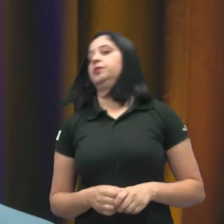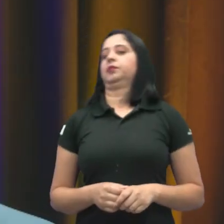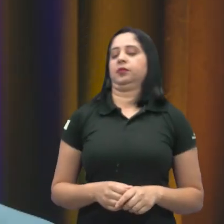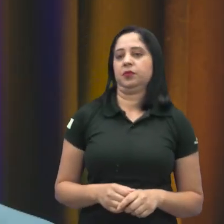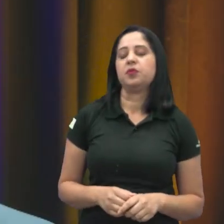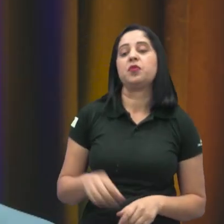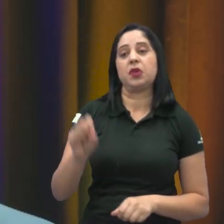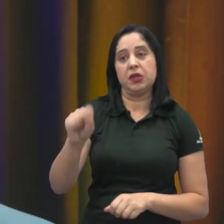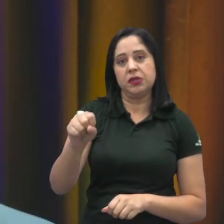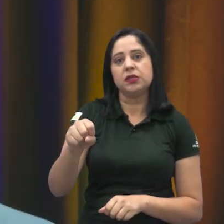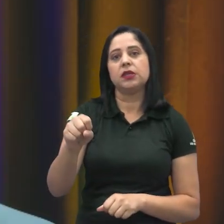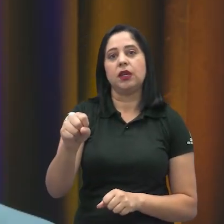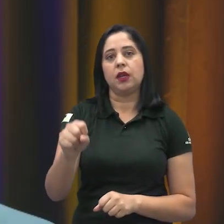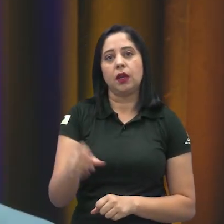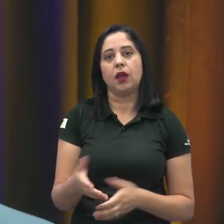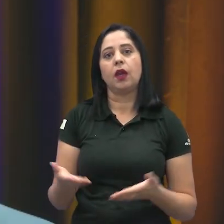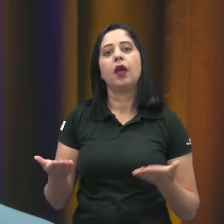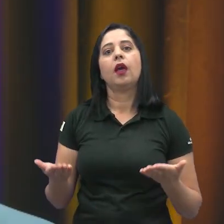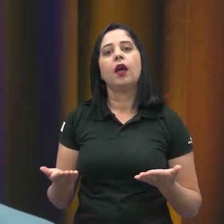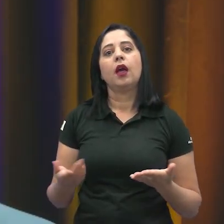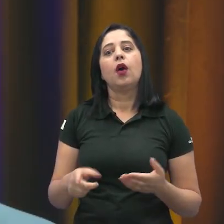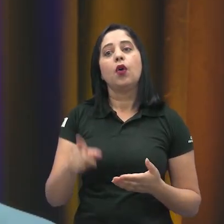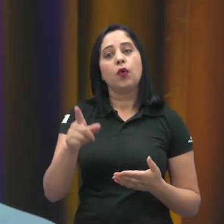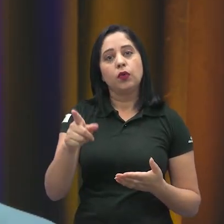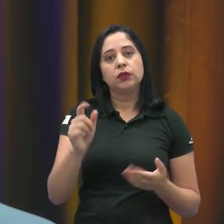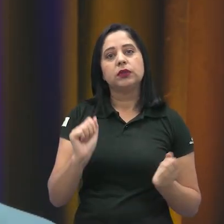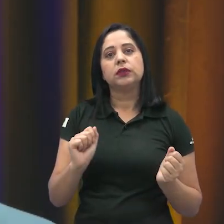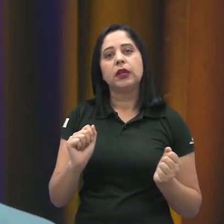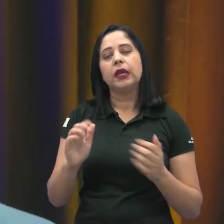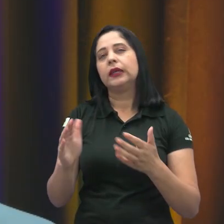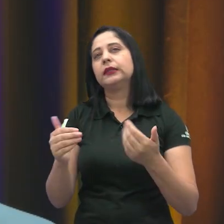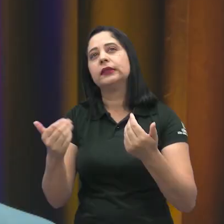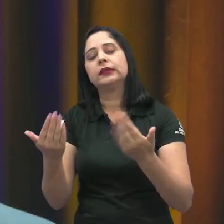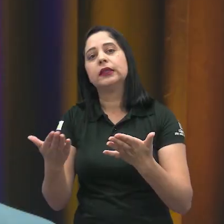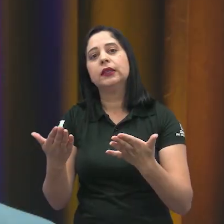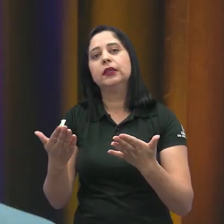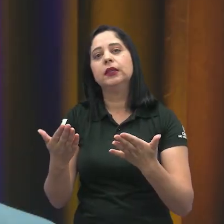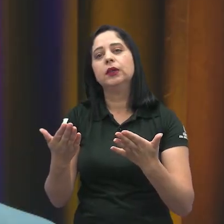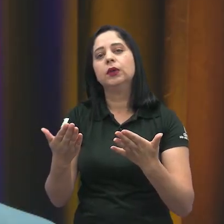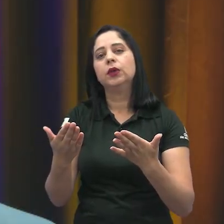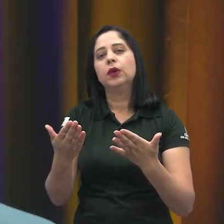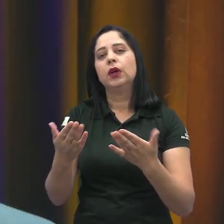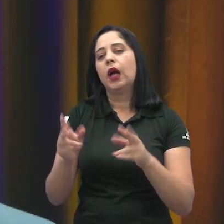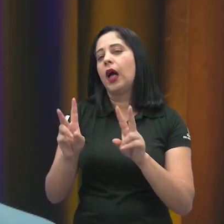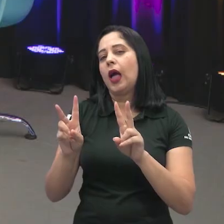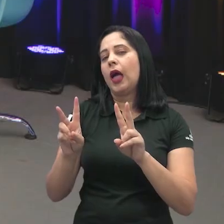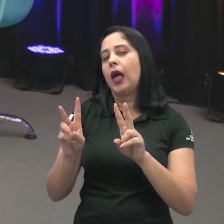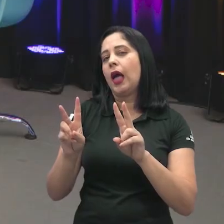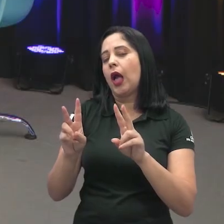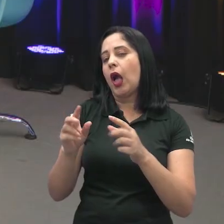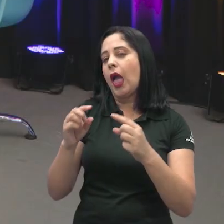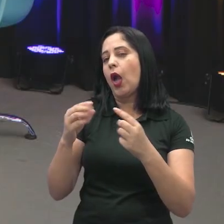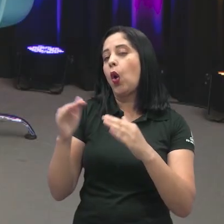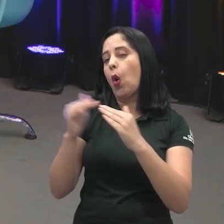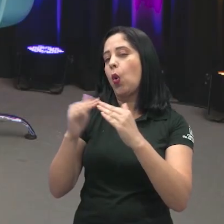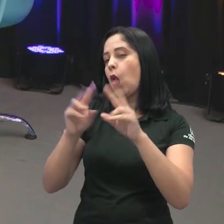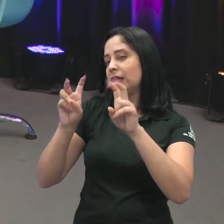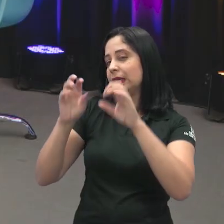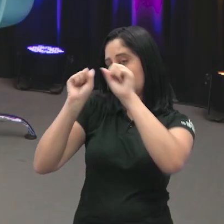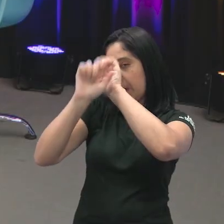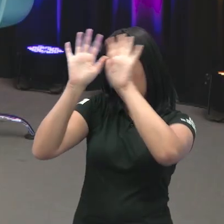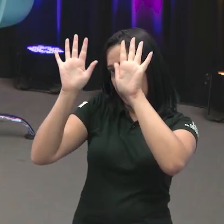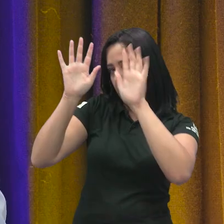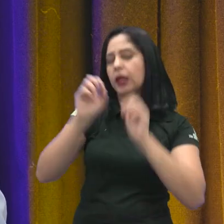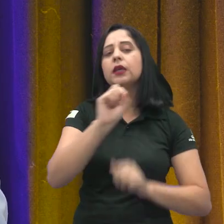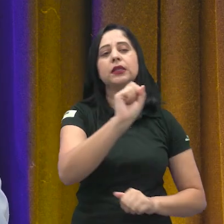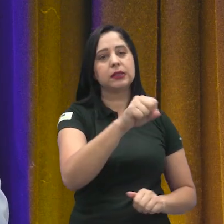de um dos pilares que você vai trazer. Poderia ser, então, o que você diz de clareza? Exatamente, Pri. Então, os 3